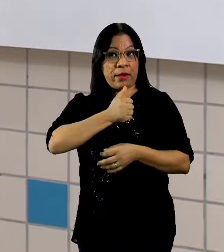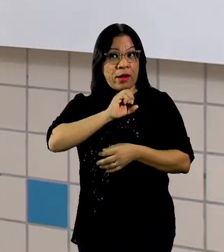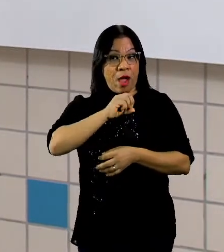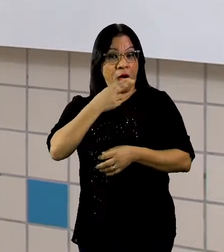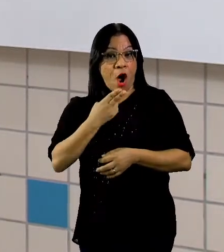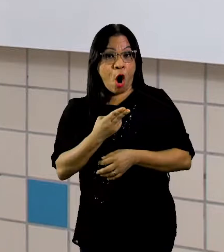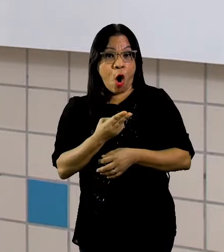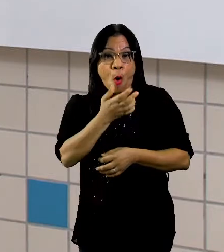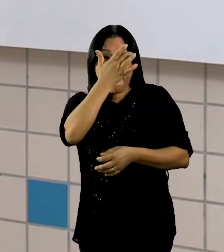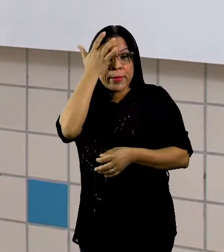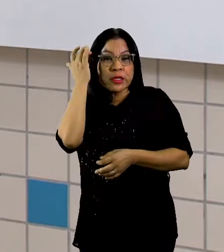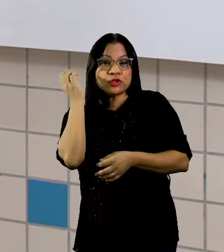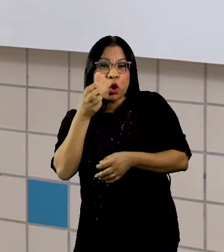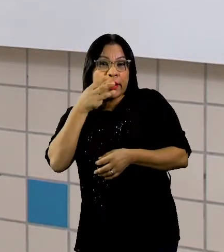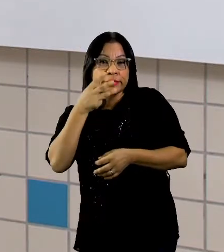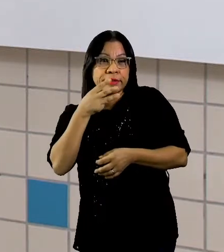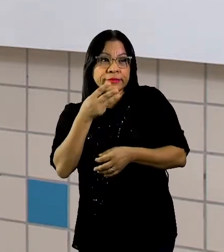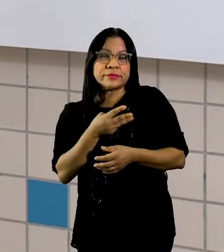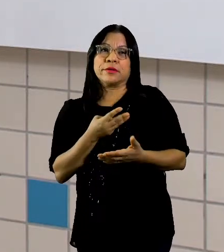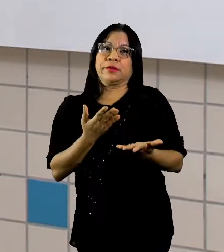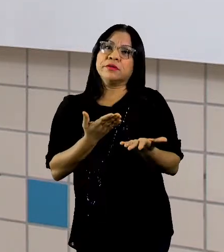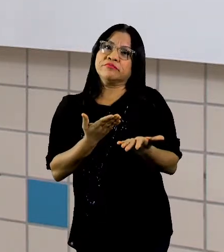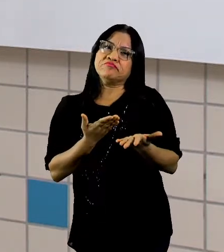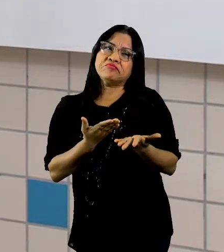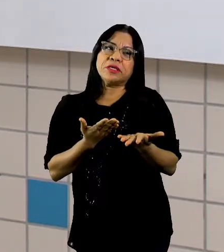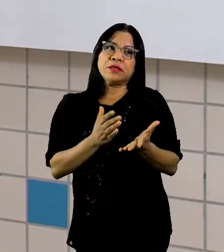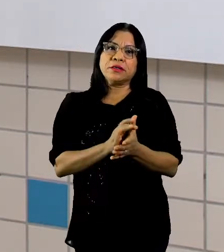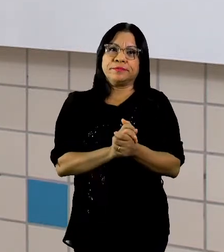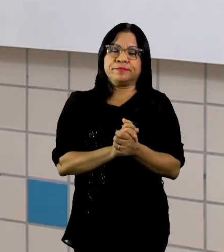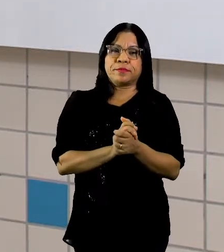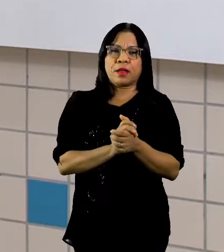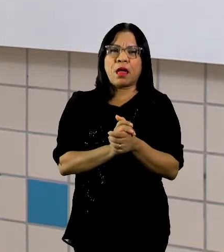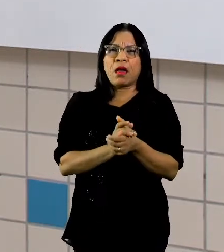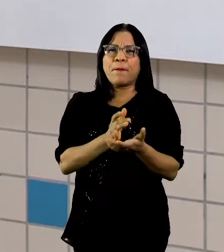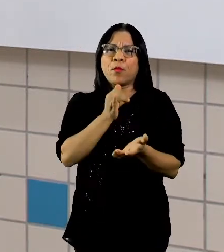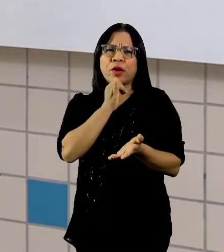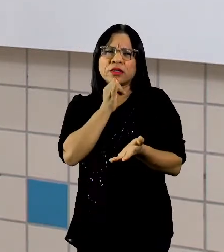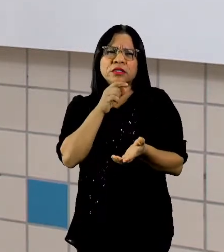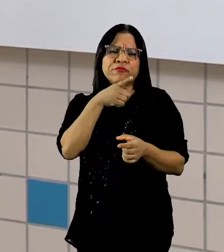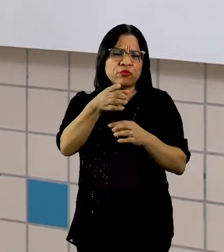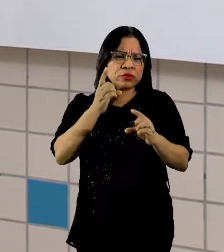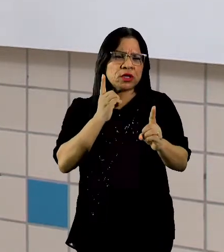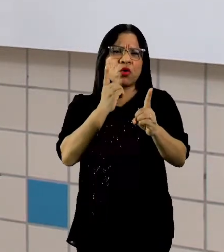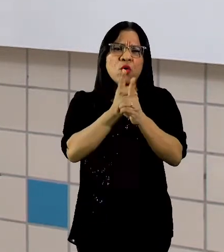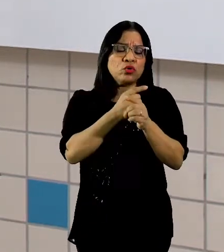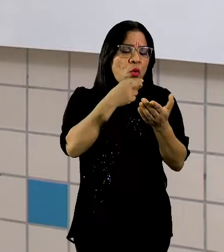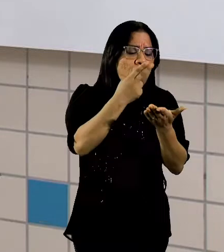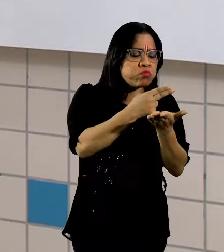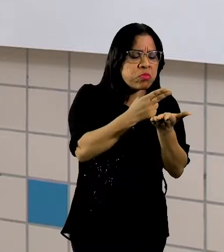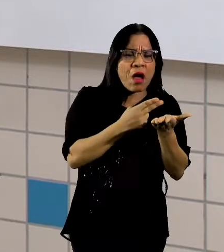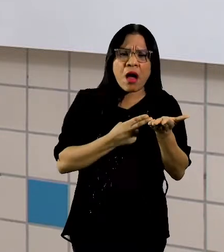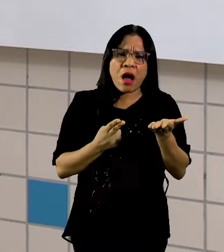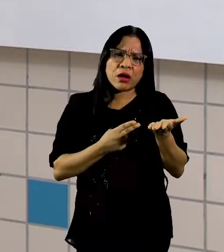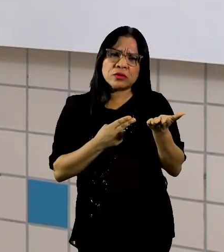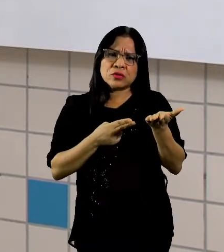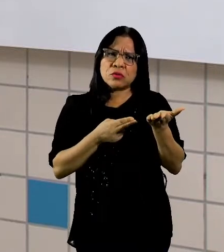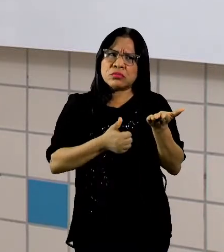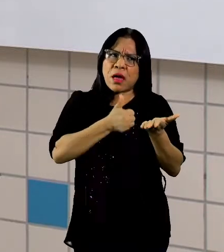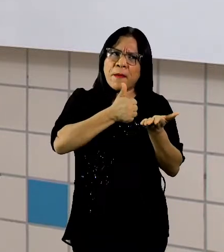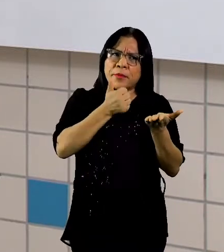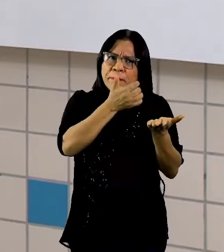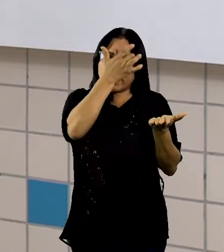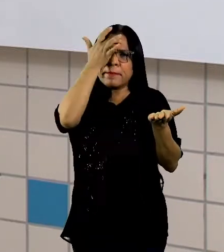Tesouro? Que narrador vocês conseguiriam encontrar? Um narrador personagem em primeira pessoa ou um